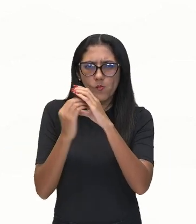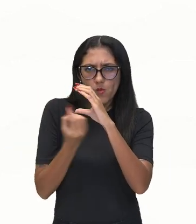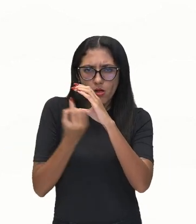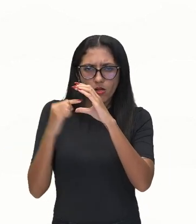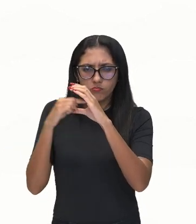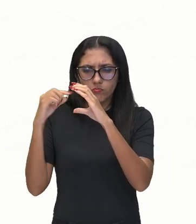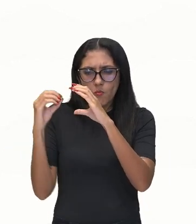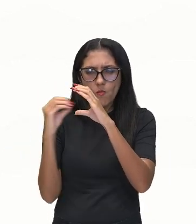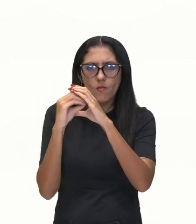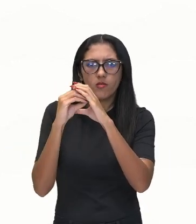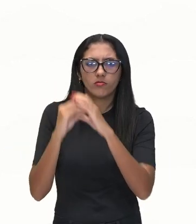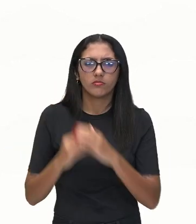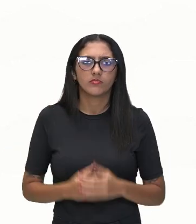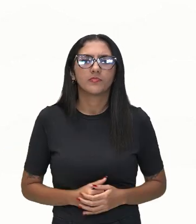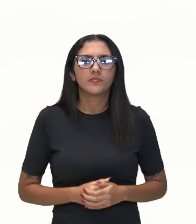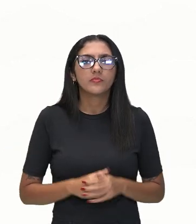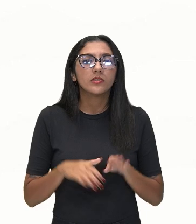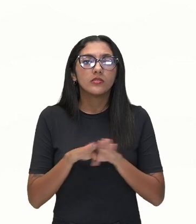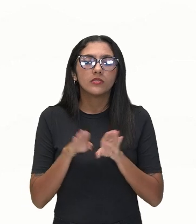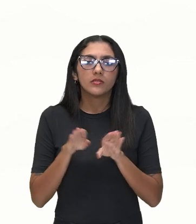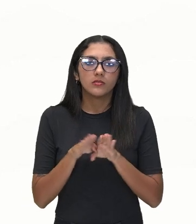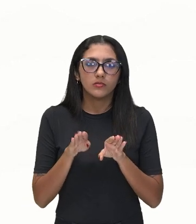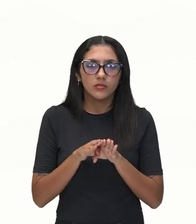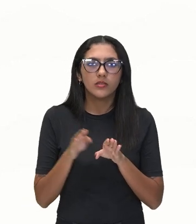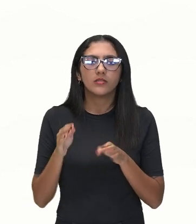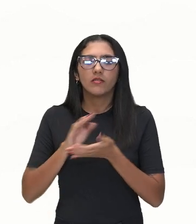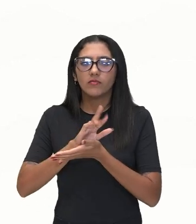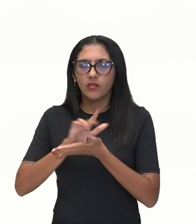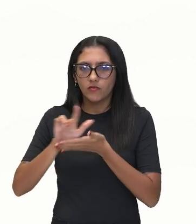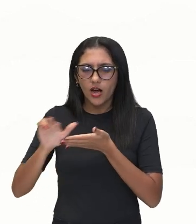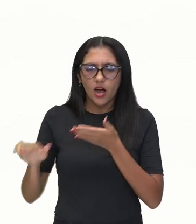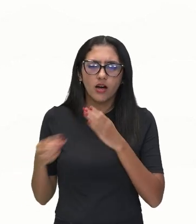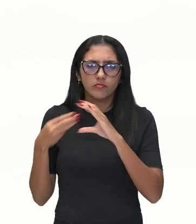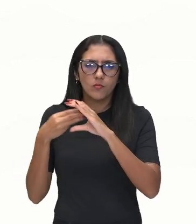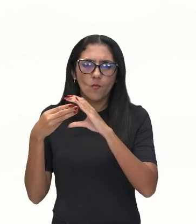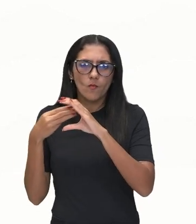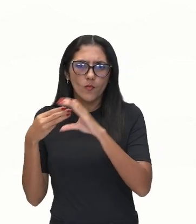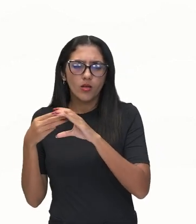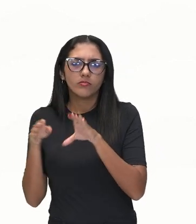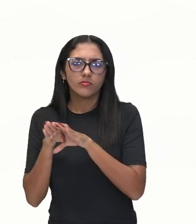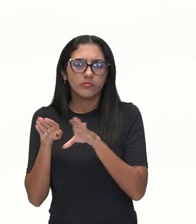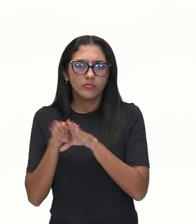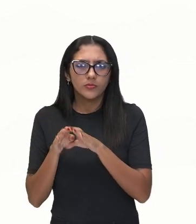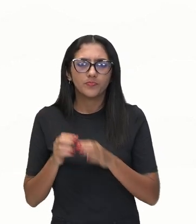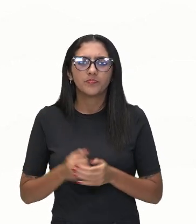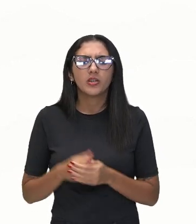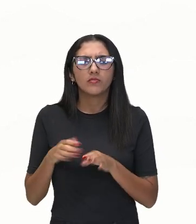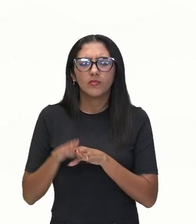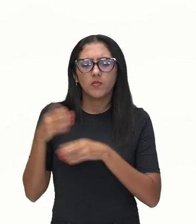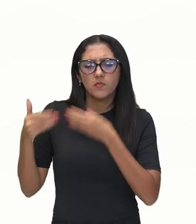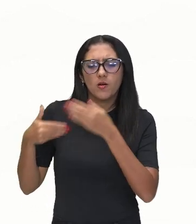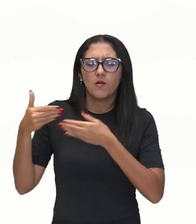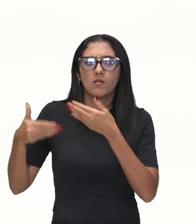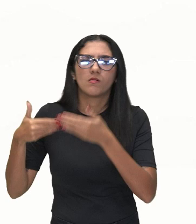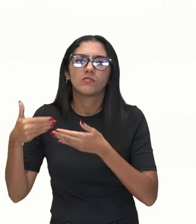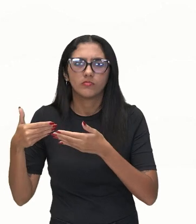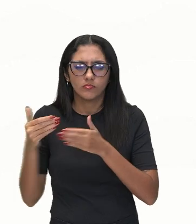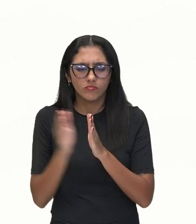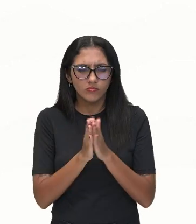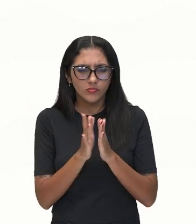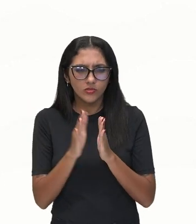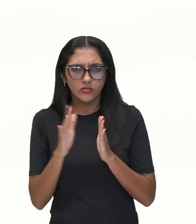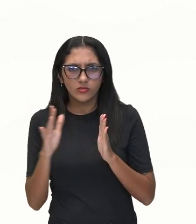tá? Origem dos pluricelulares em 1,5 bilhão de anos atrás, e assim sucessivamente,